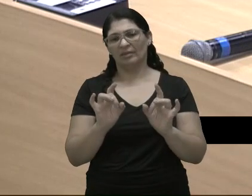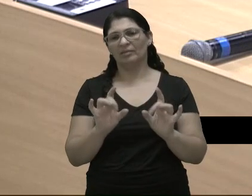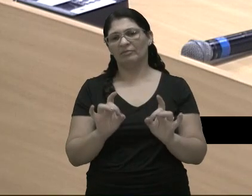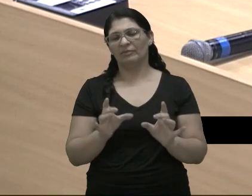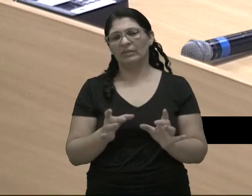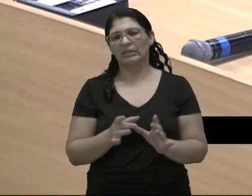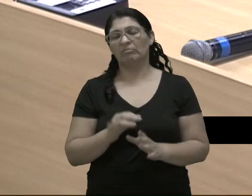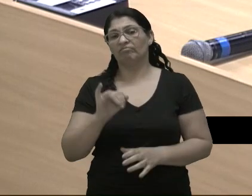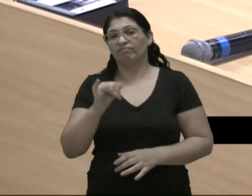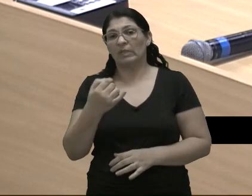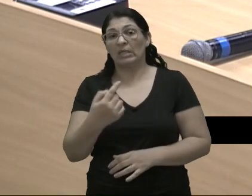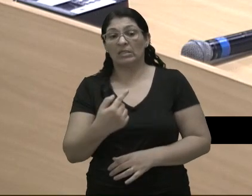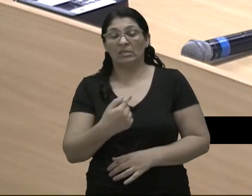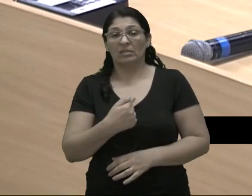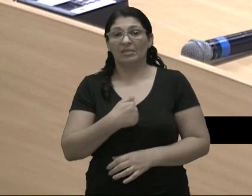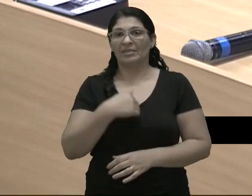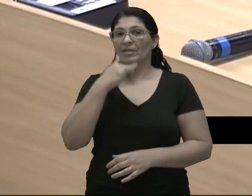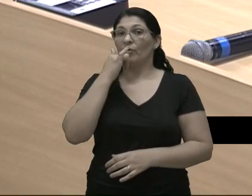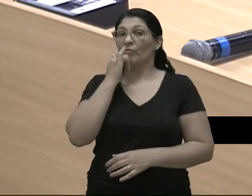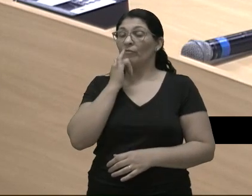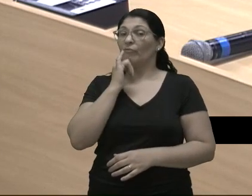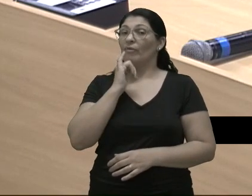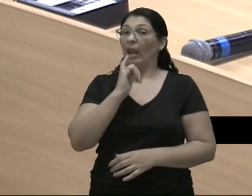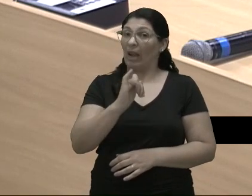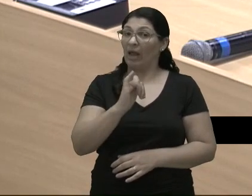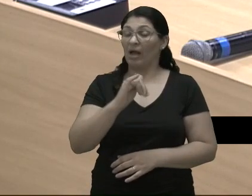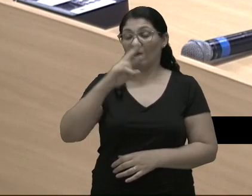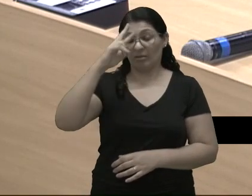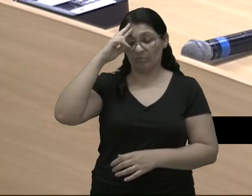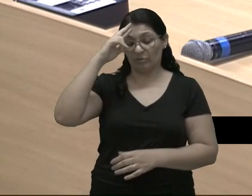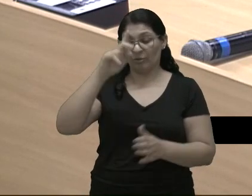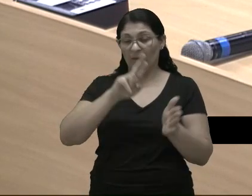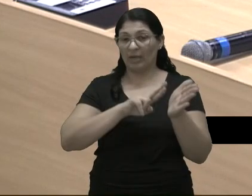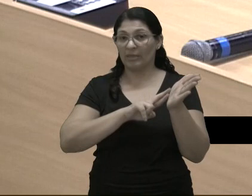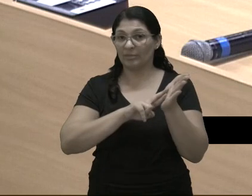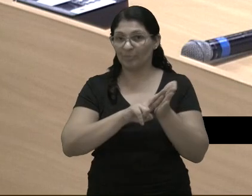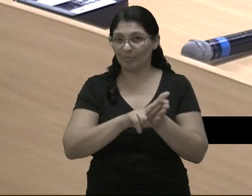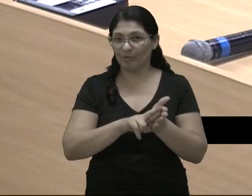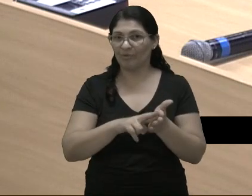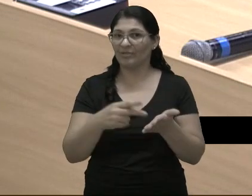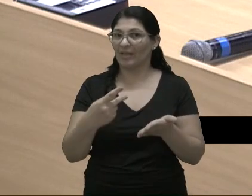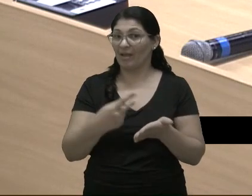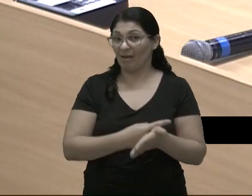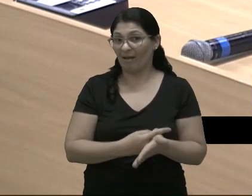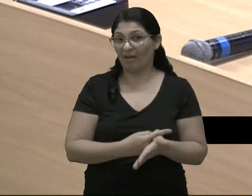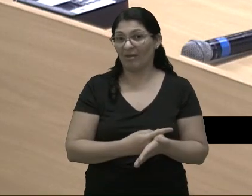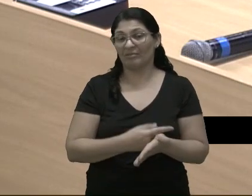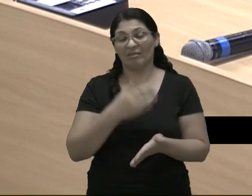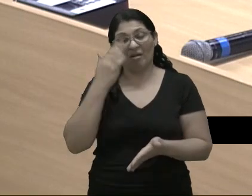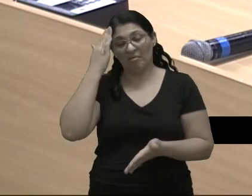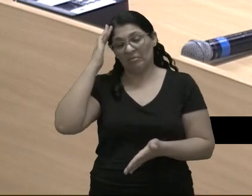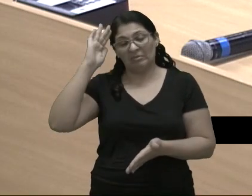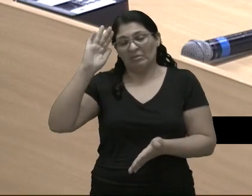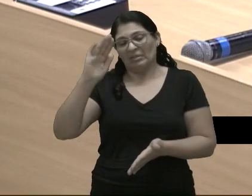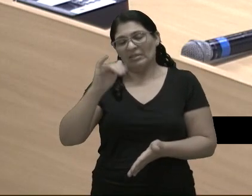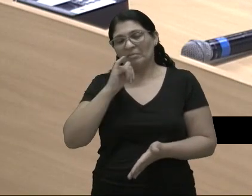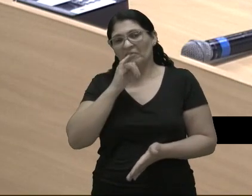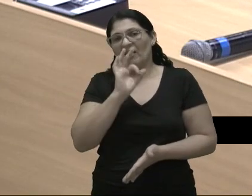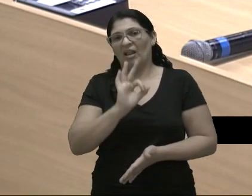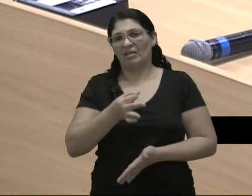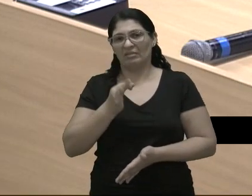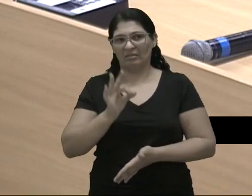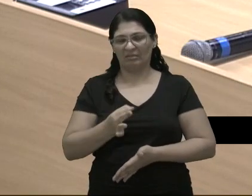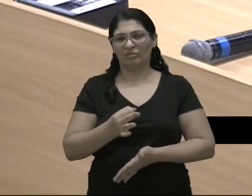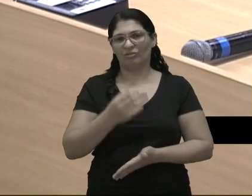se eu falar para o senhor uma resposta, vai ficar vago. Eu acredito que o senhor